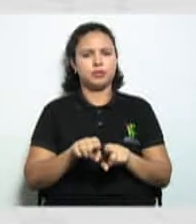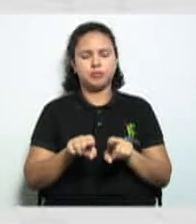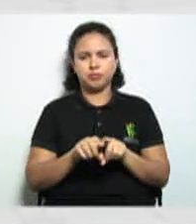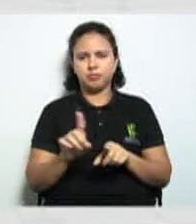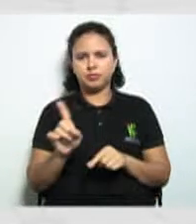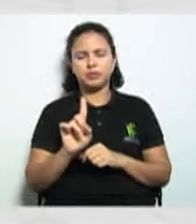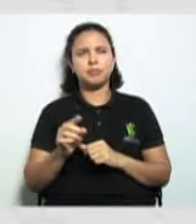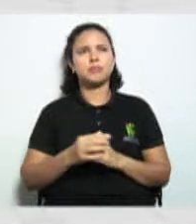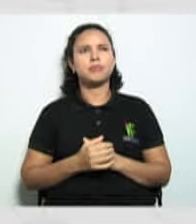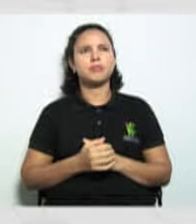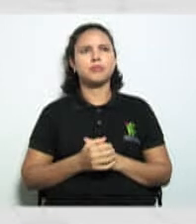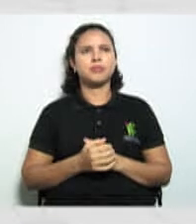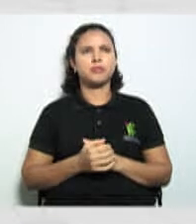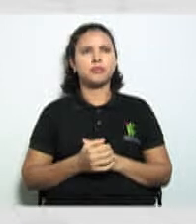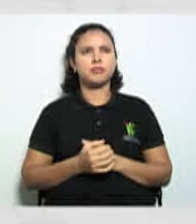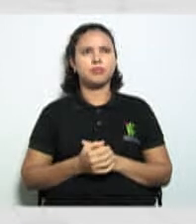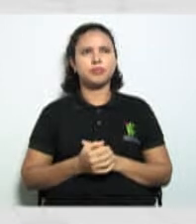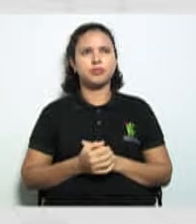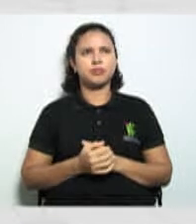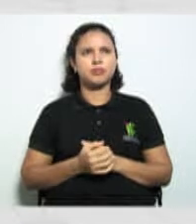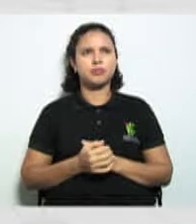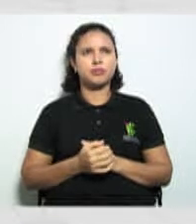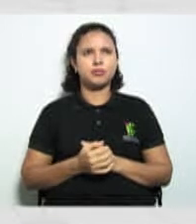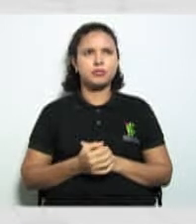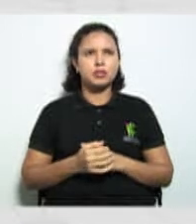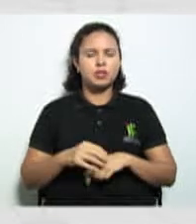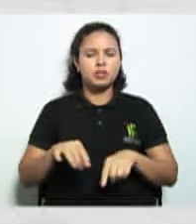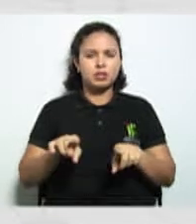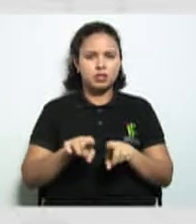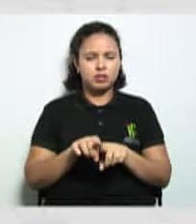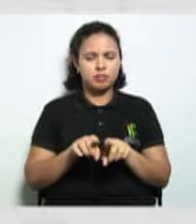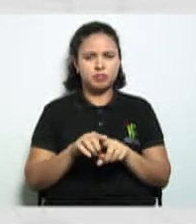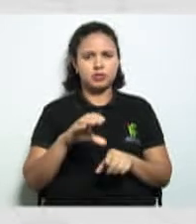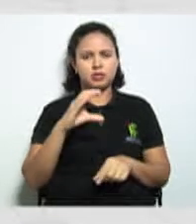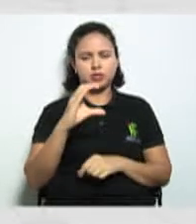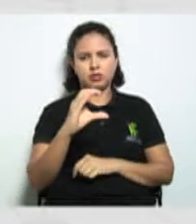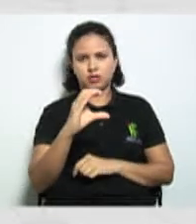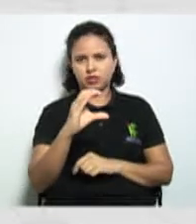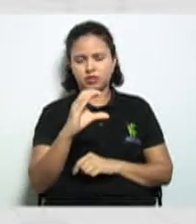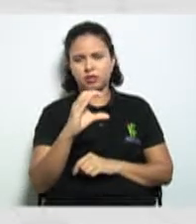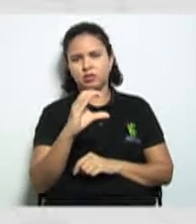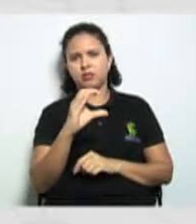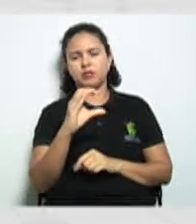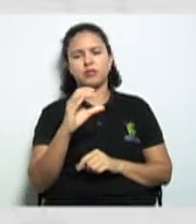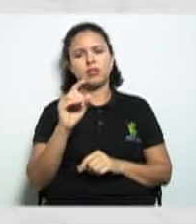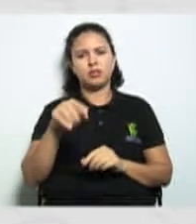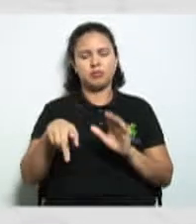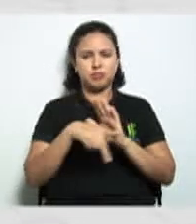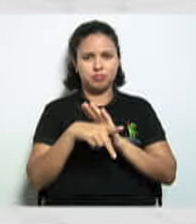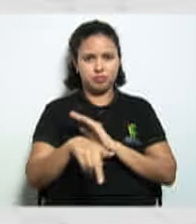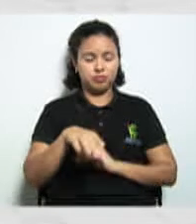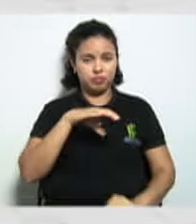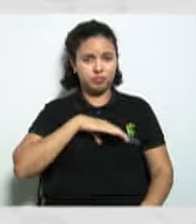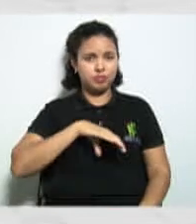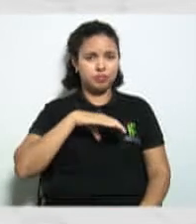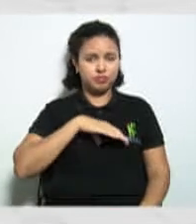coletivo. Próprio e impróprio, acho que também tem a ver com adjetivo, né? Eu também lembro que lá nos meus